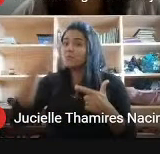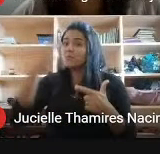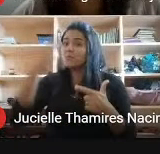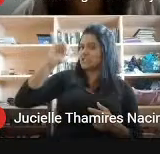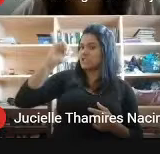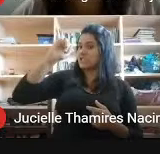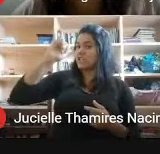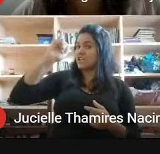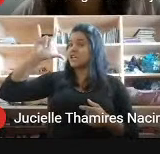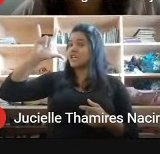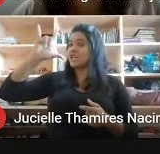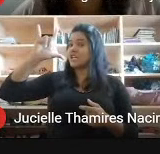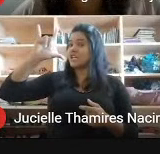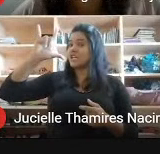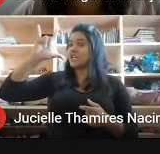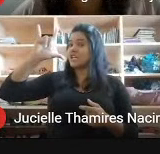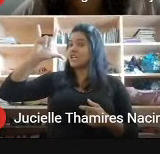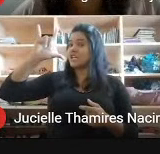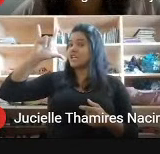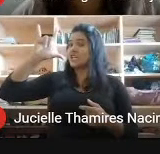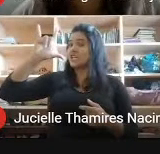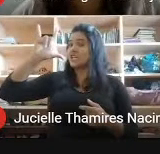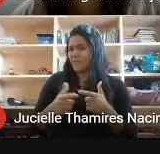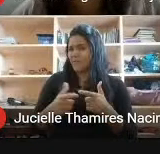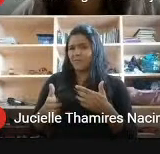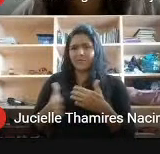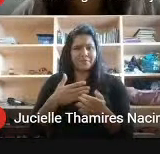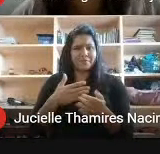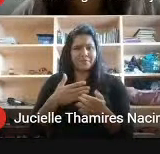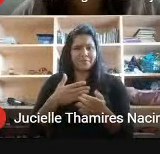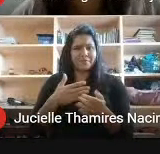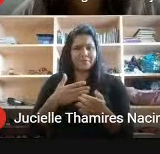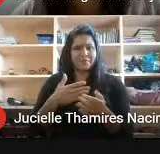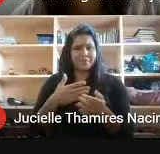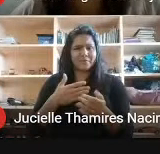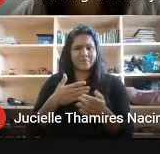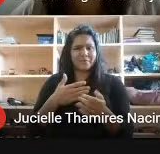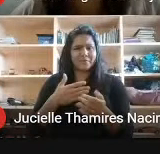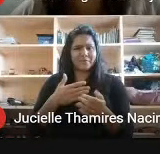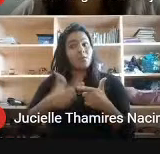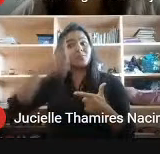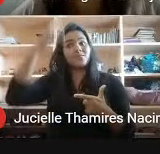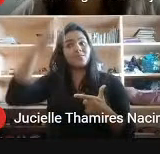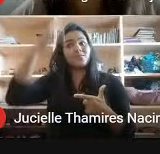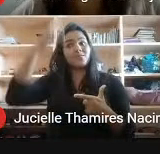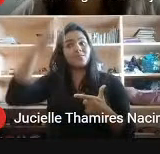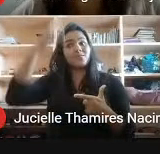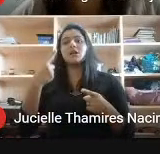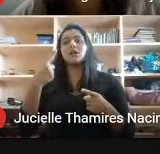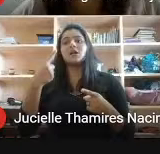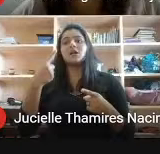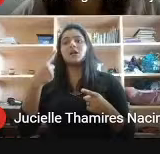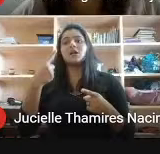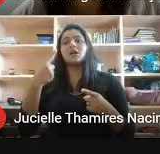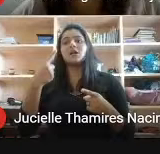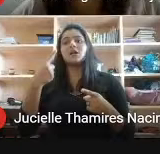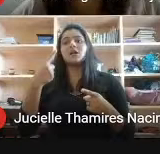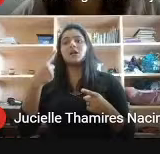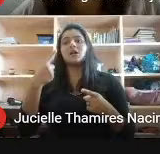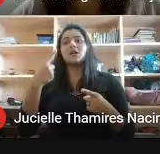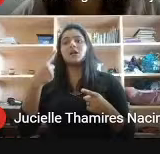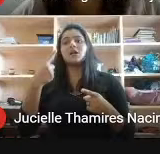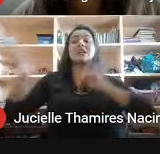problema gravíssimo. E afeta muito mais as mulheres negras, né? Muito mais as